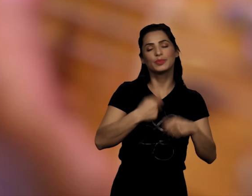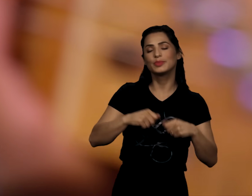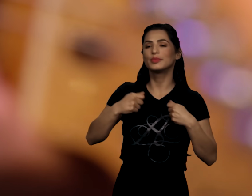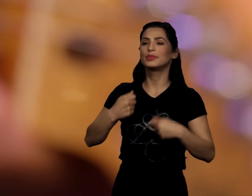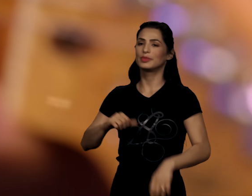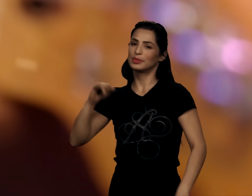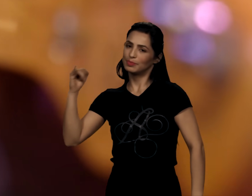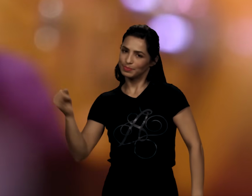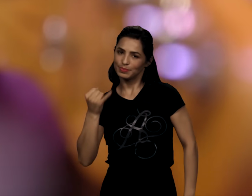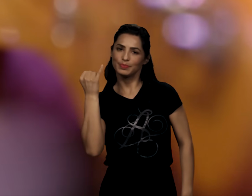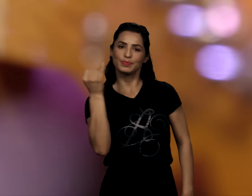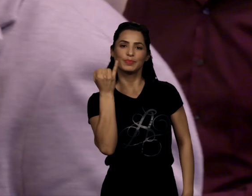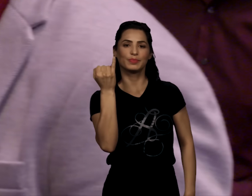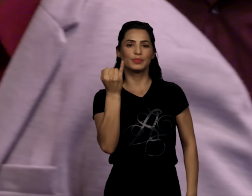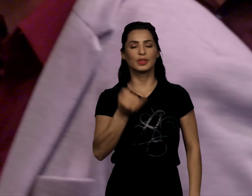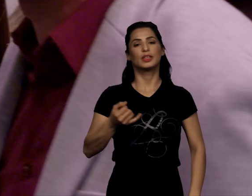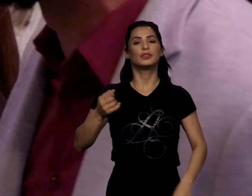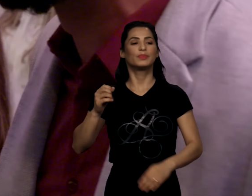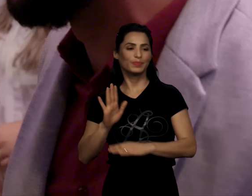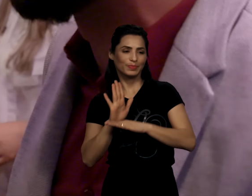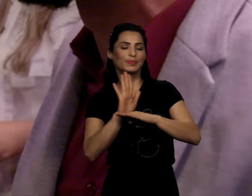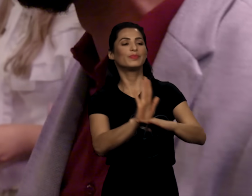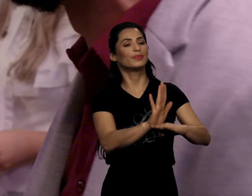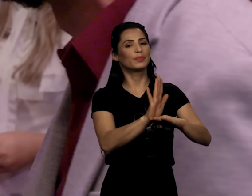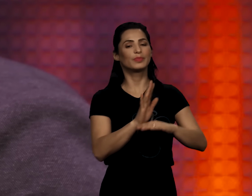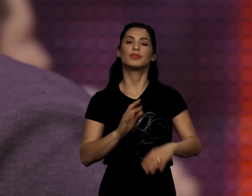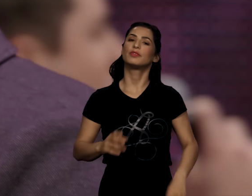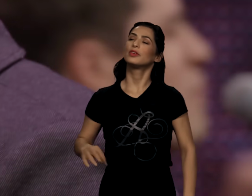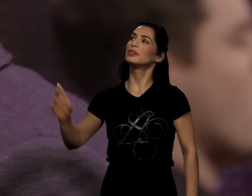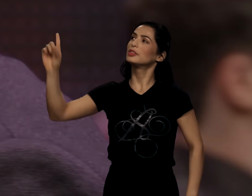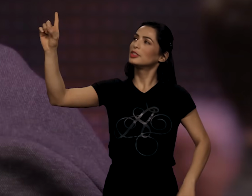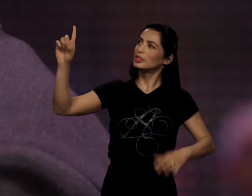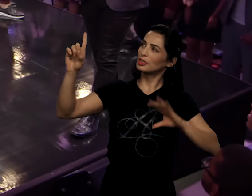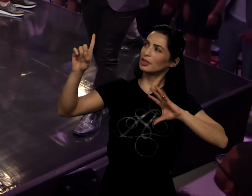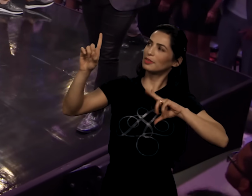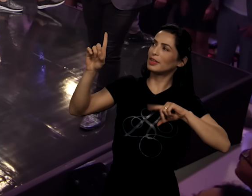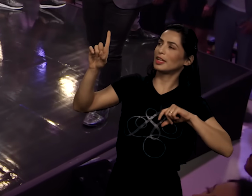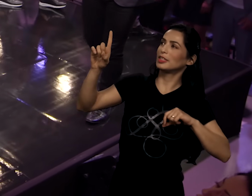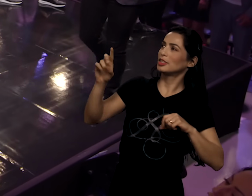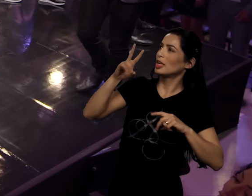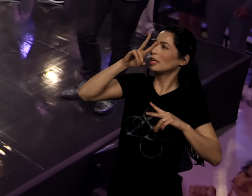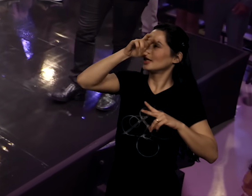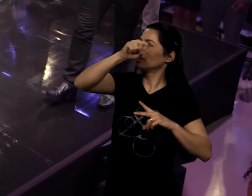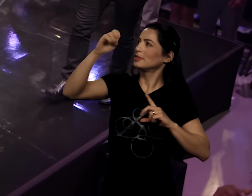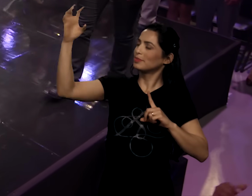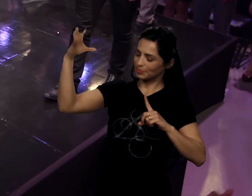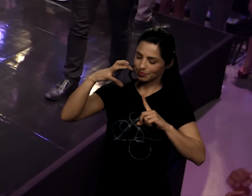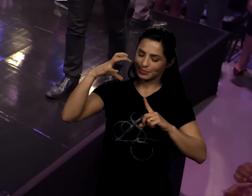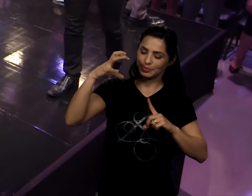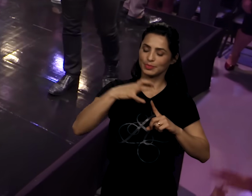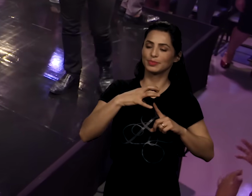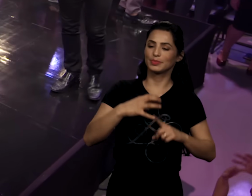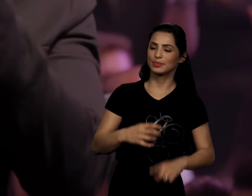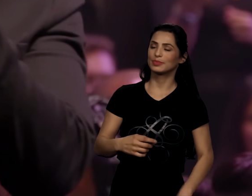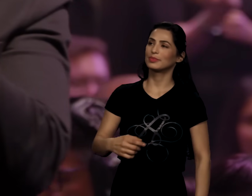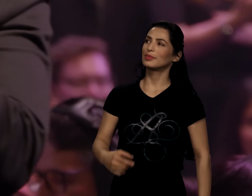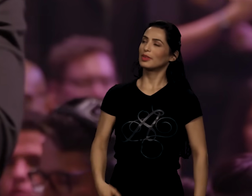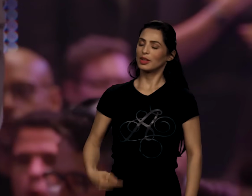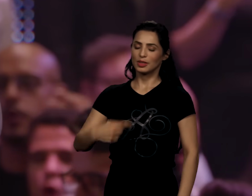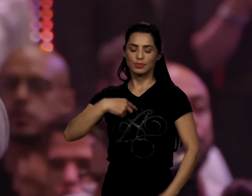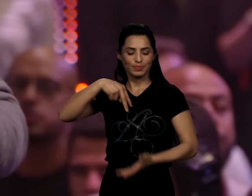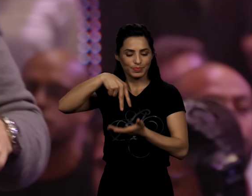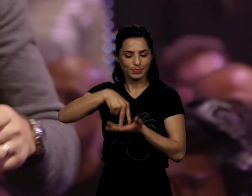conduzir. Pra quem precisa já é suficiente. O amor de Deus é tão forte e envolvente.